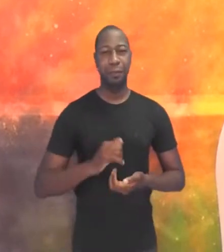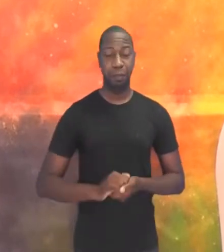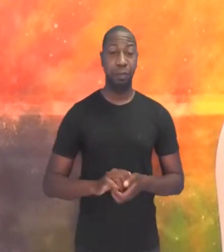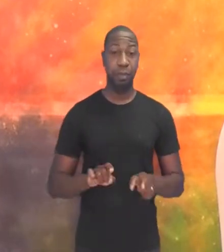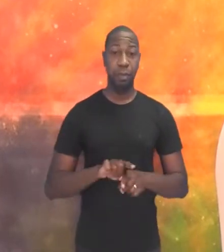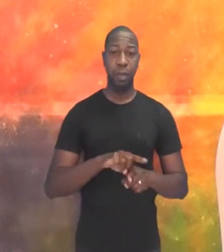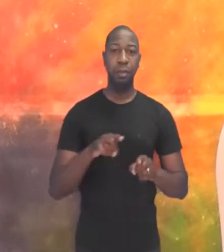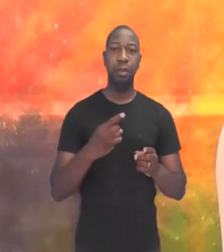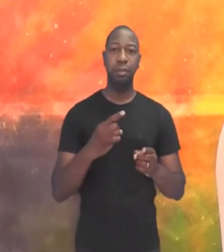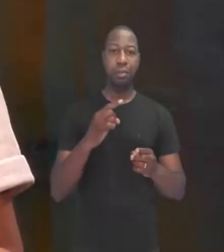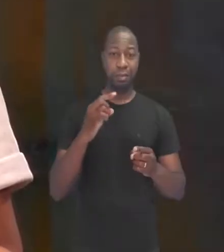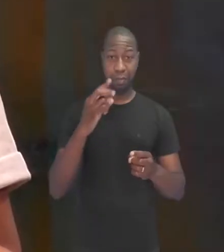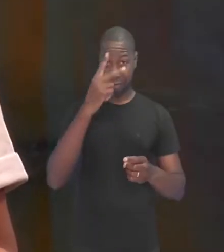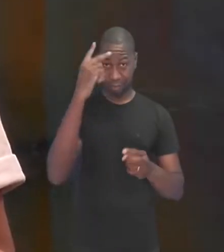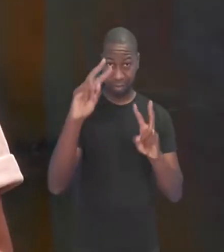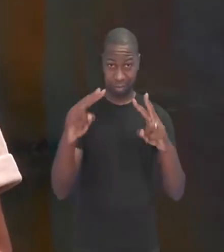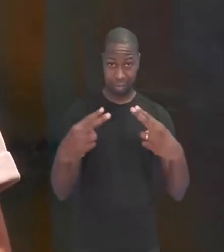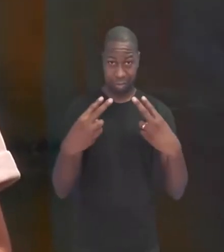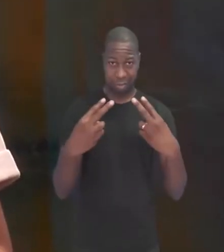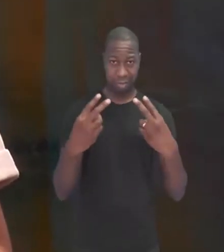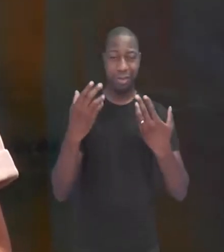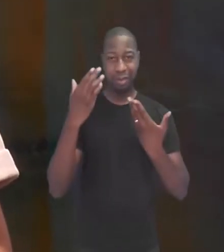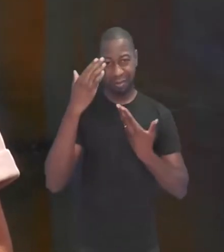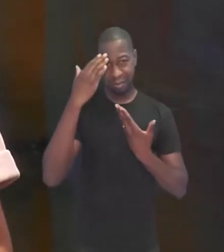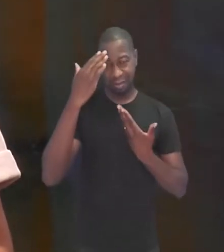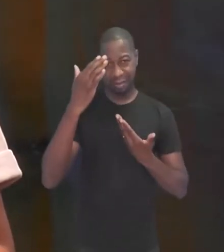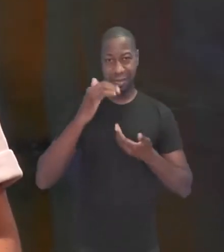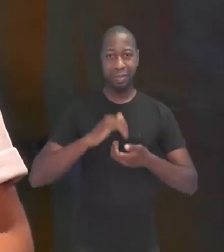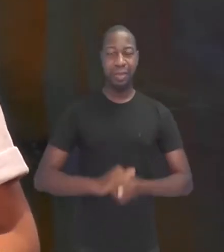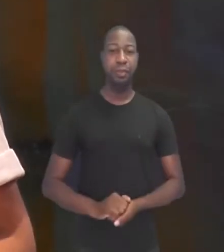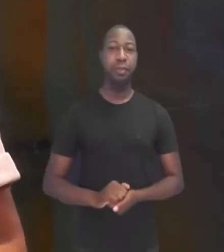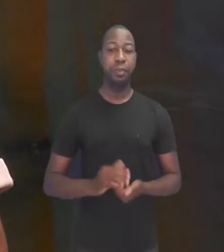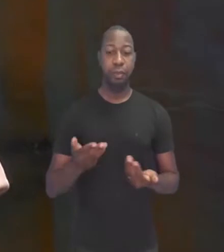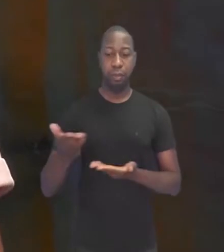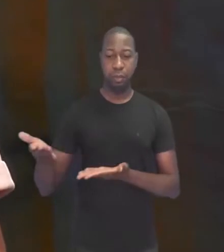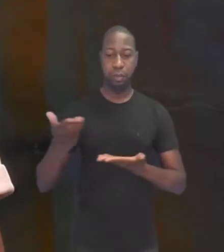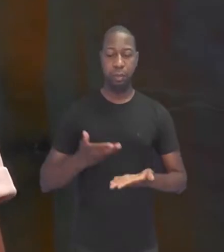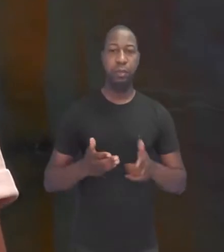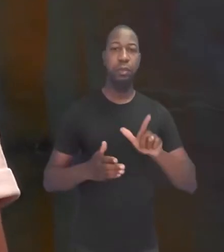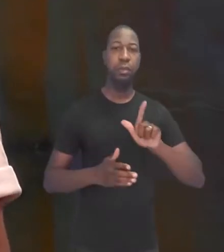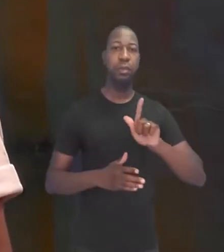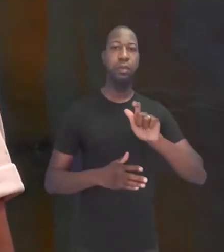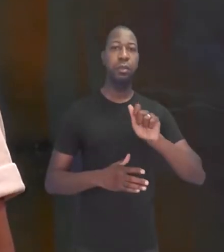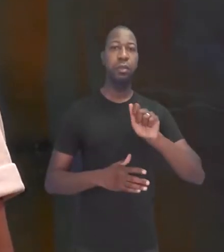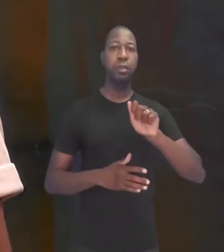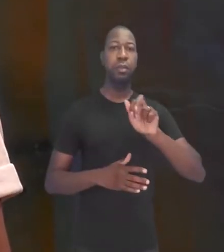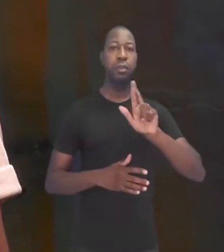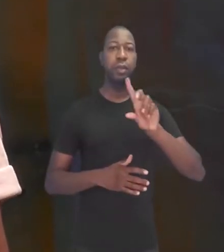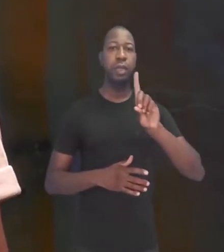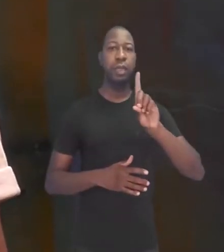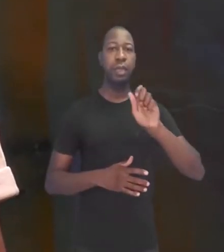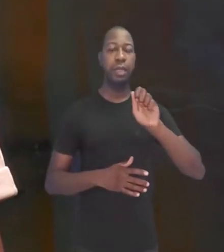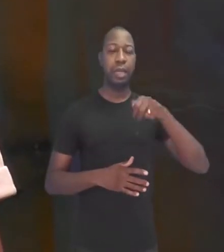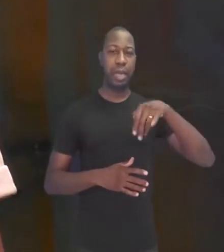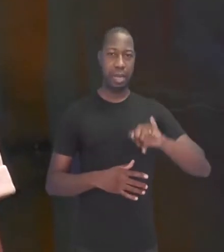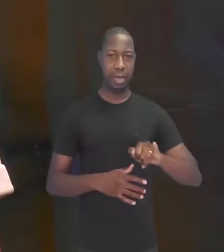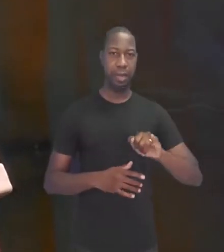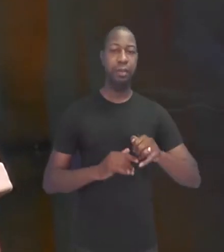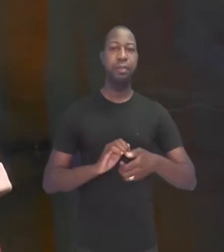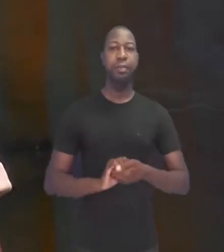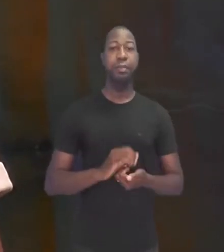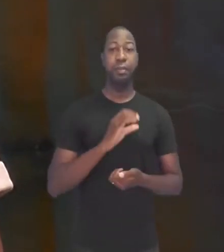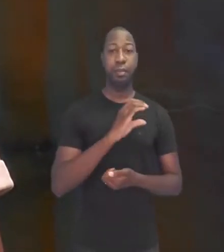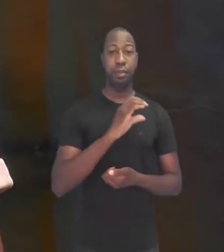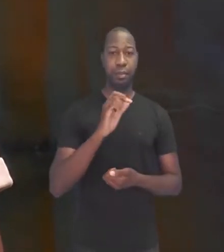público que está nos assistindo. E agora com a palavra, Gardênia Pacheco, analista de responsabilidade social do Instituto